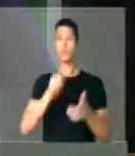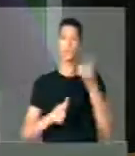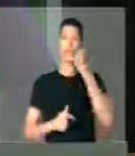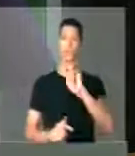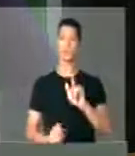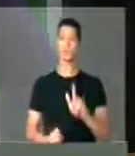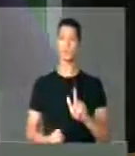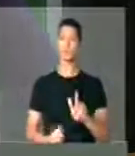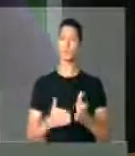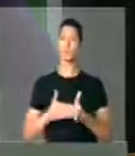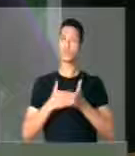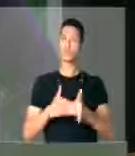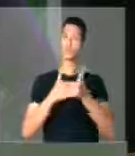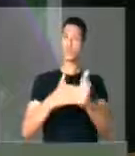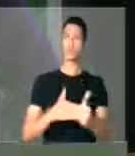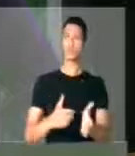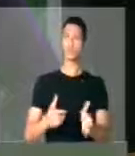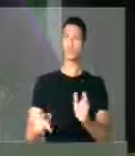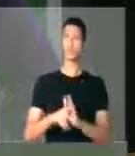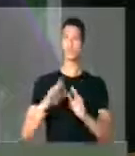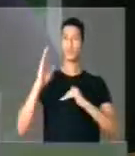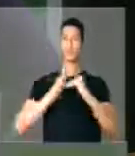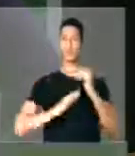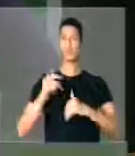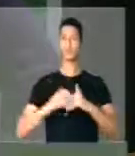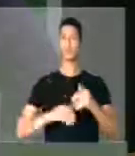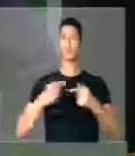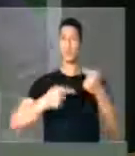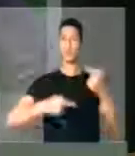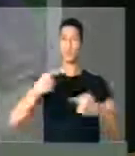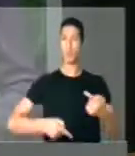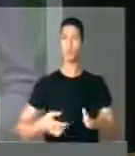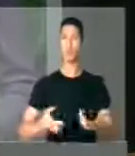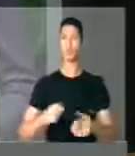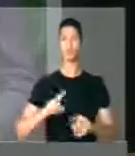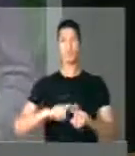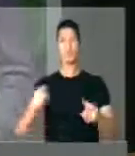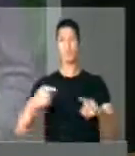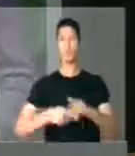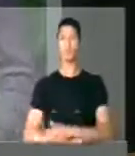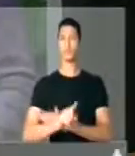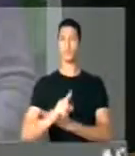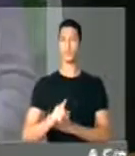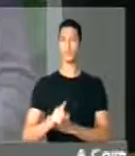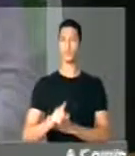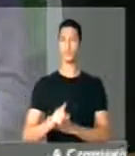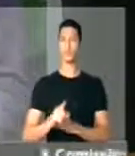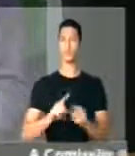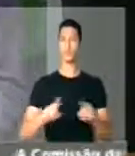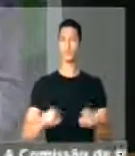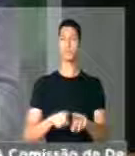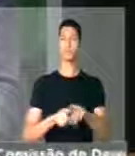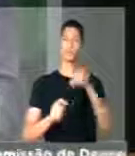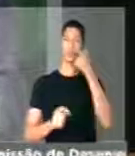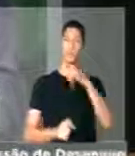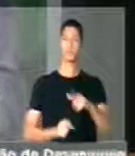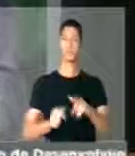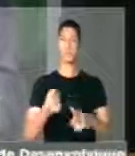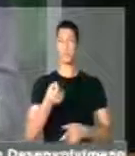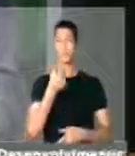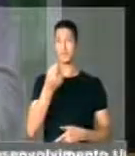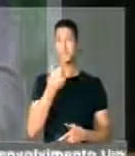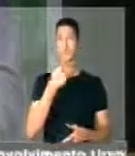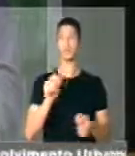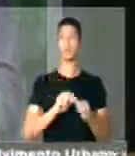conseguia conduzi-la no sentido político mais profundo, mas também conseguia ser